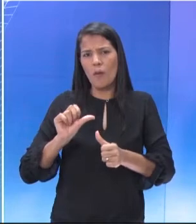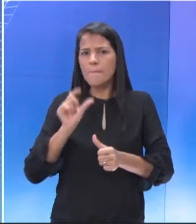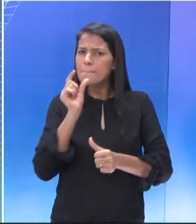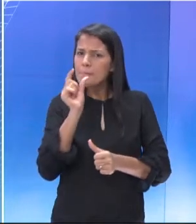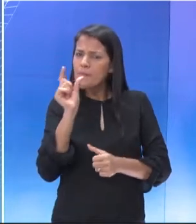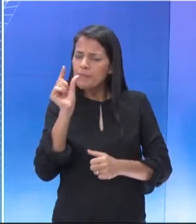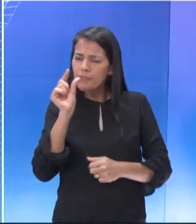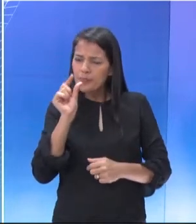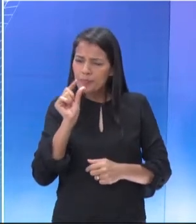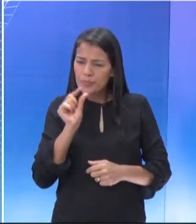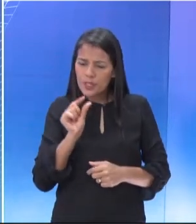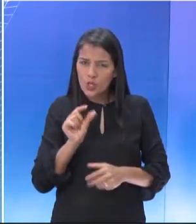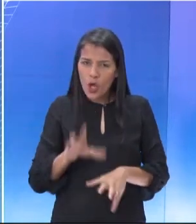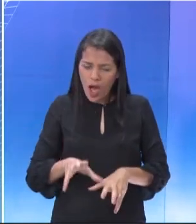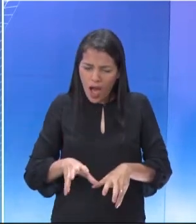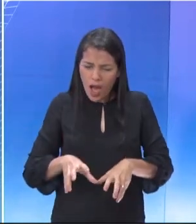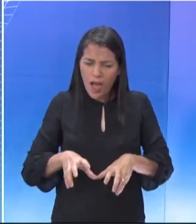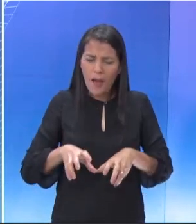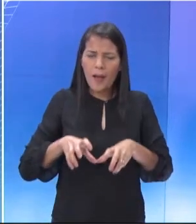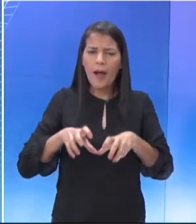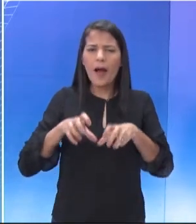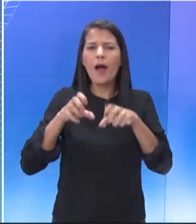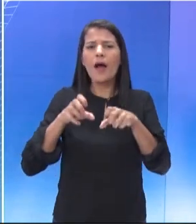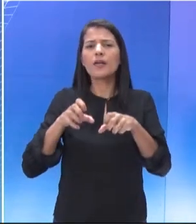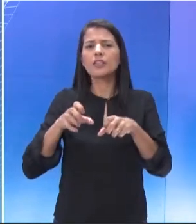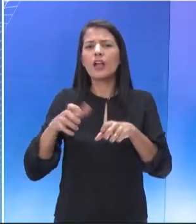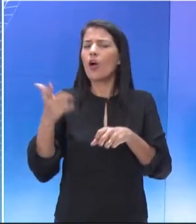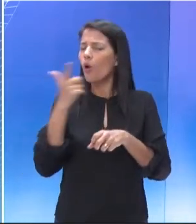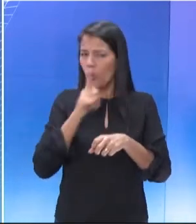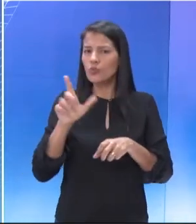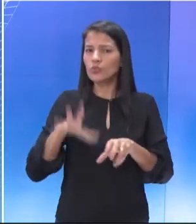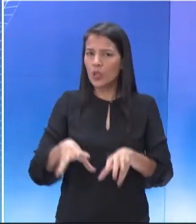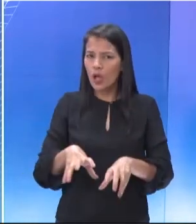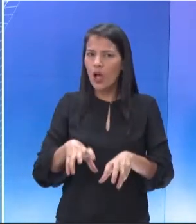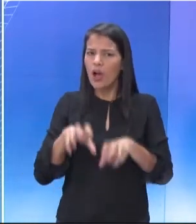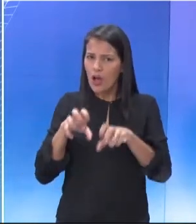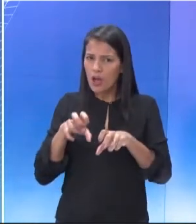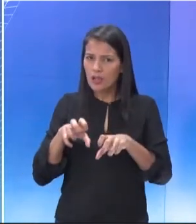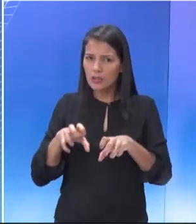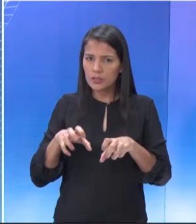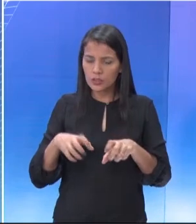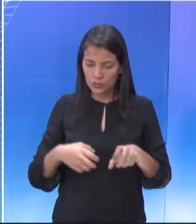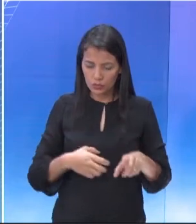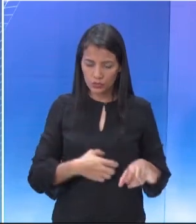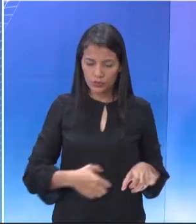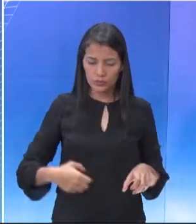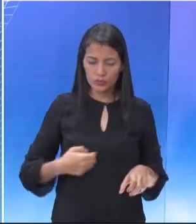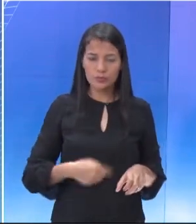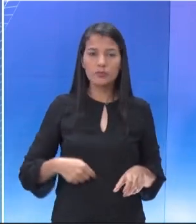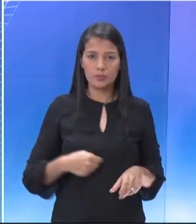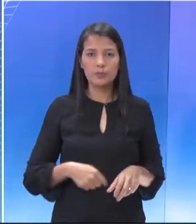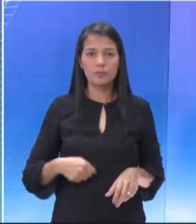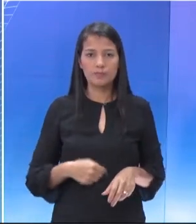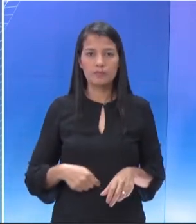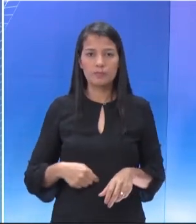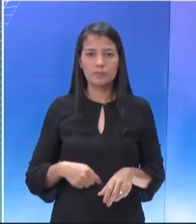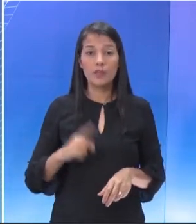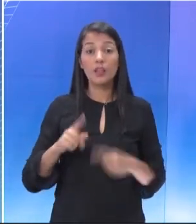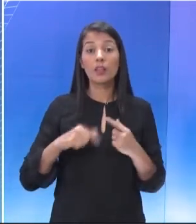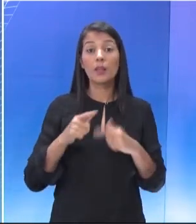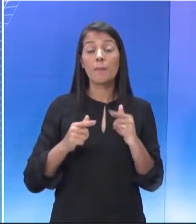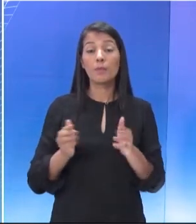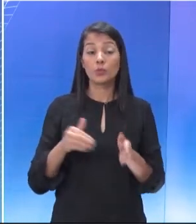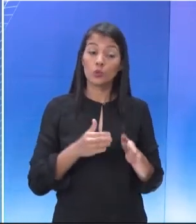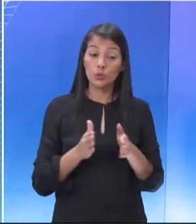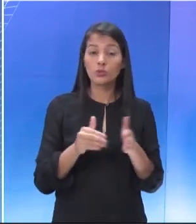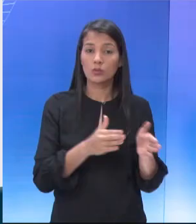absorvido pelo intestino e ser transportado pelos vasos linfáticos, ok? Vamos